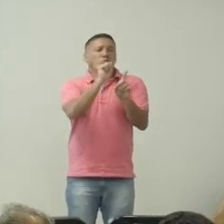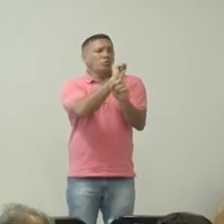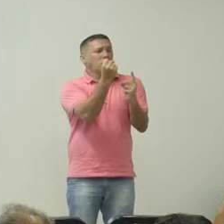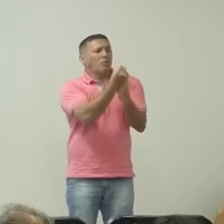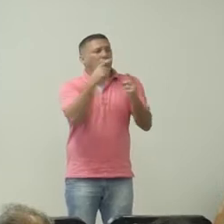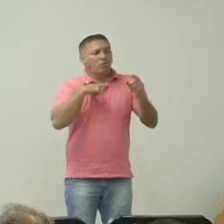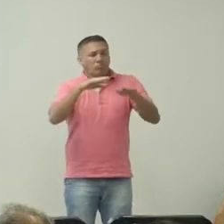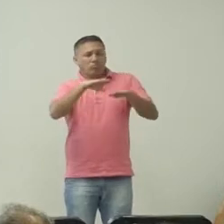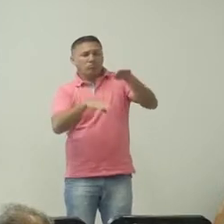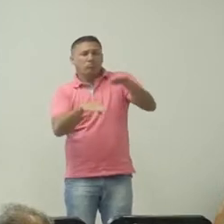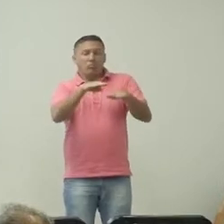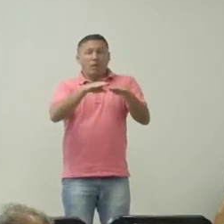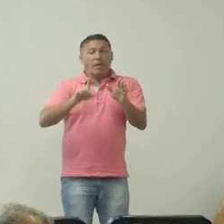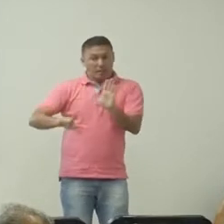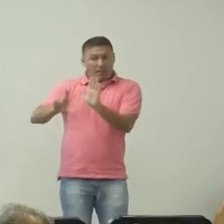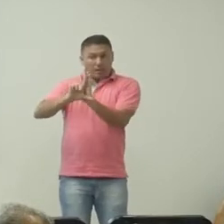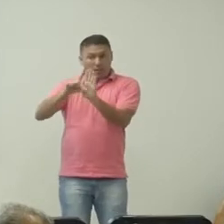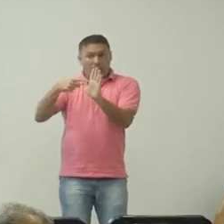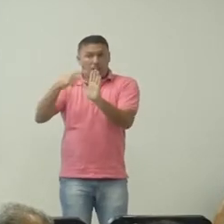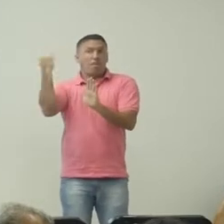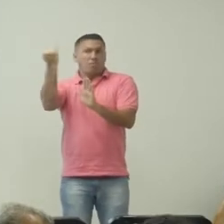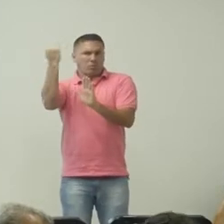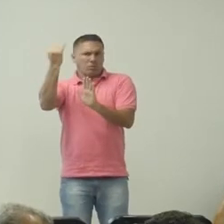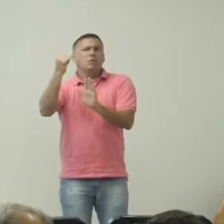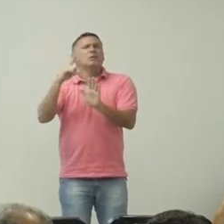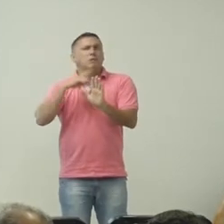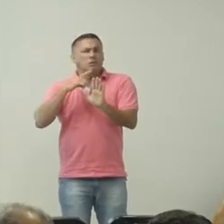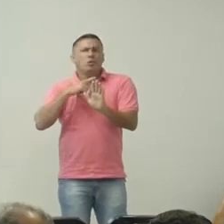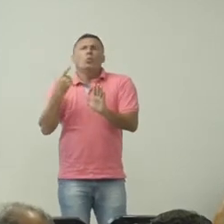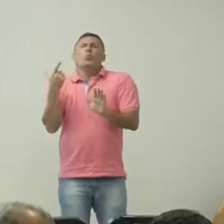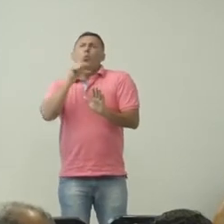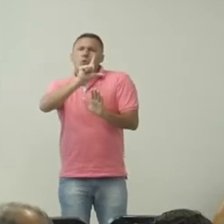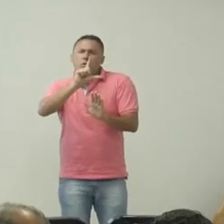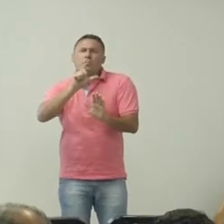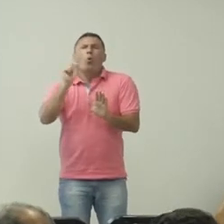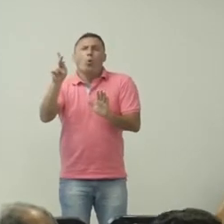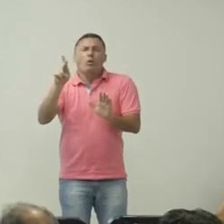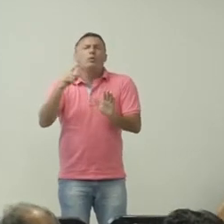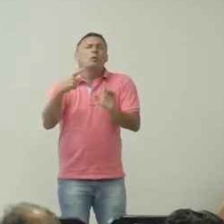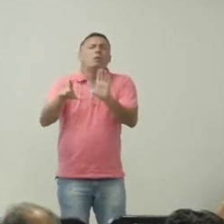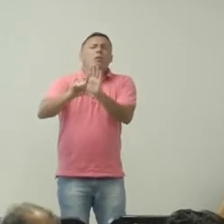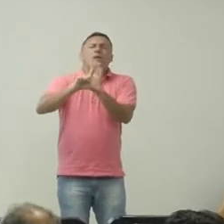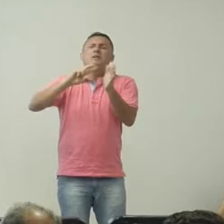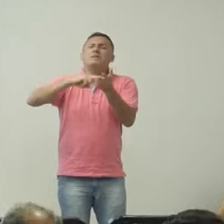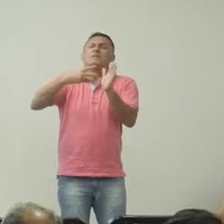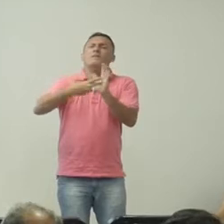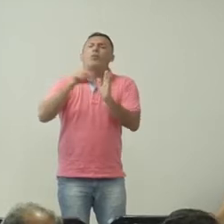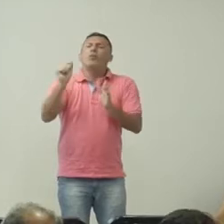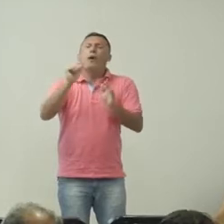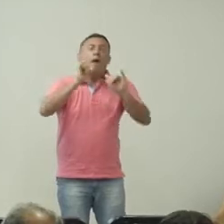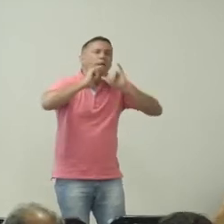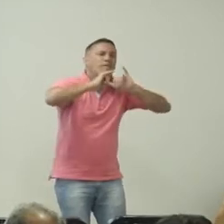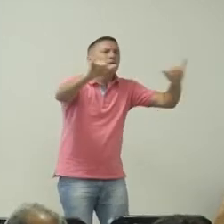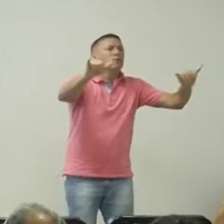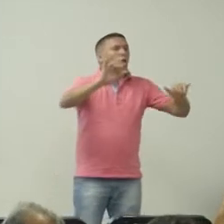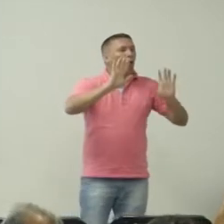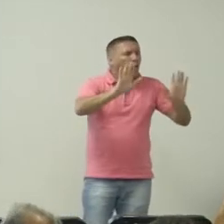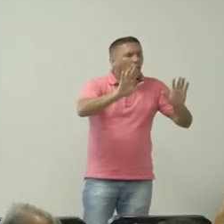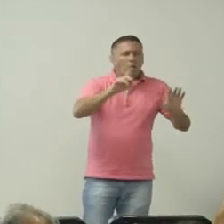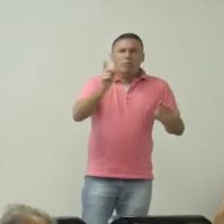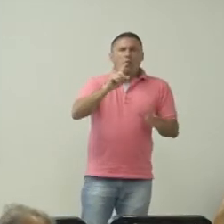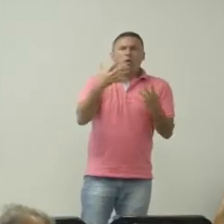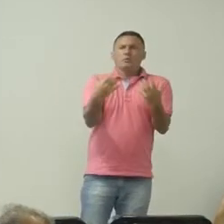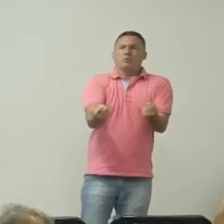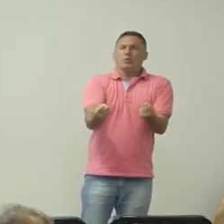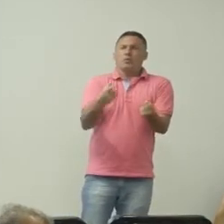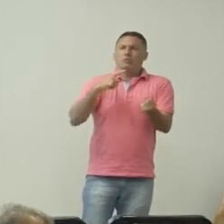são importantes como conquistas civilizatórias. Ou seja, a gente declara que a gente não vai aceitar, né, como marcos legais